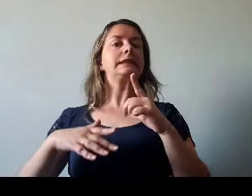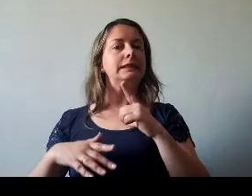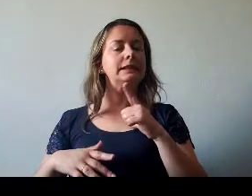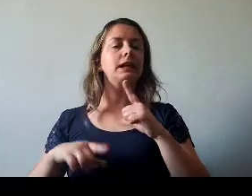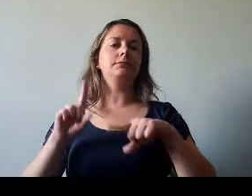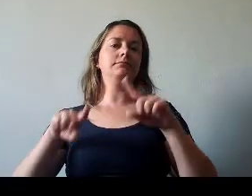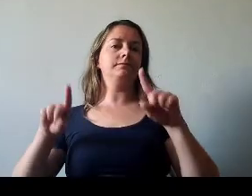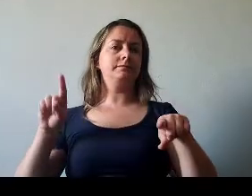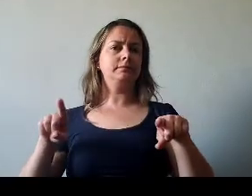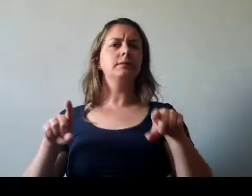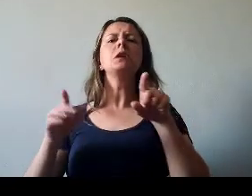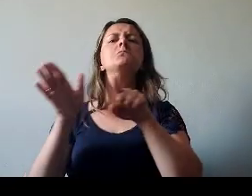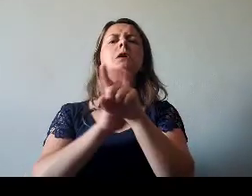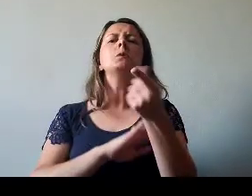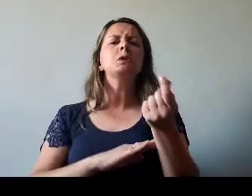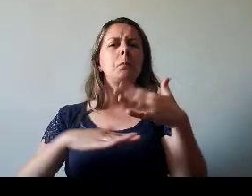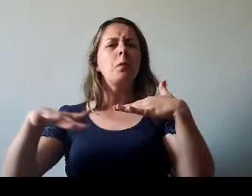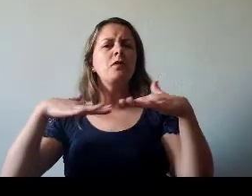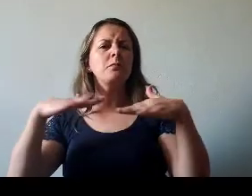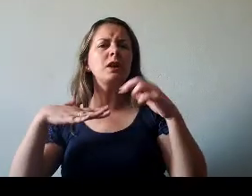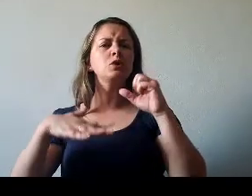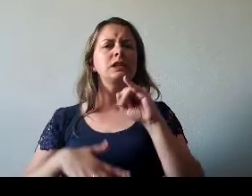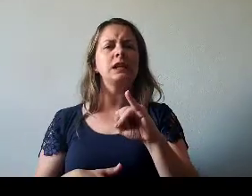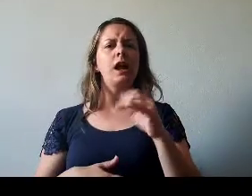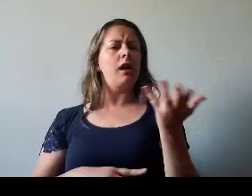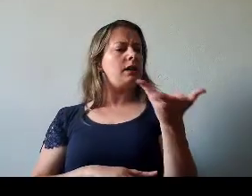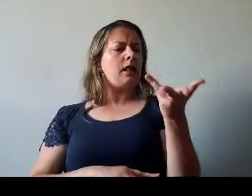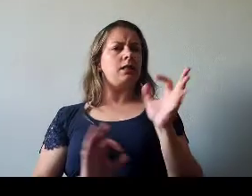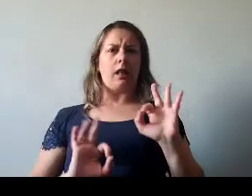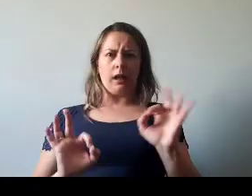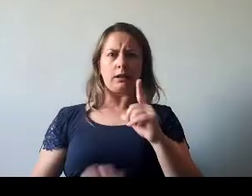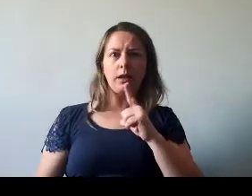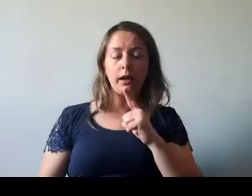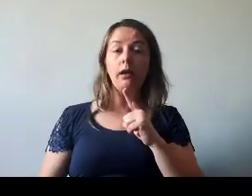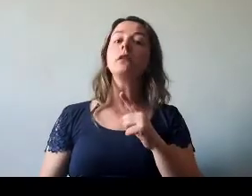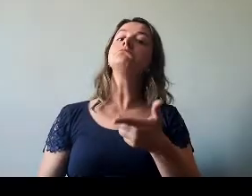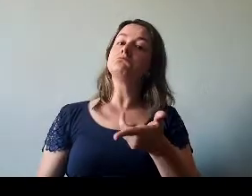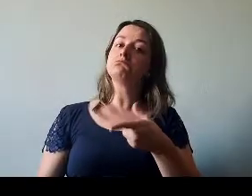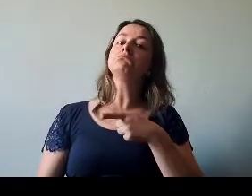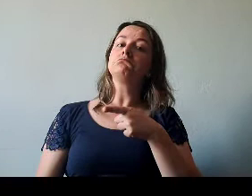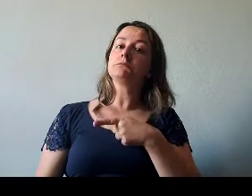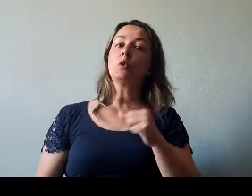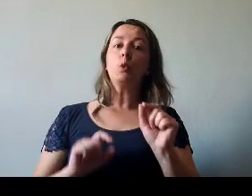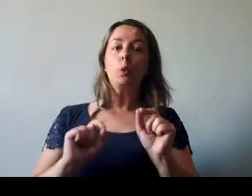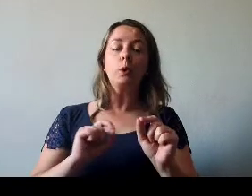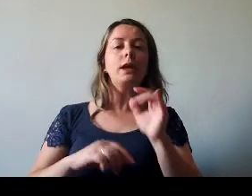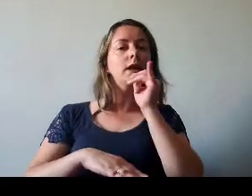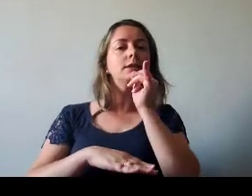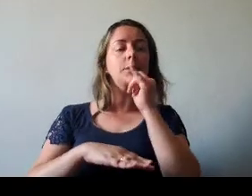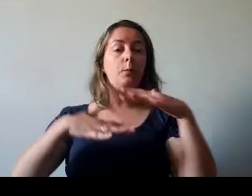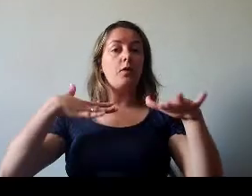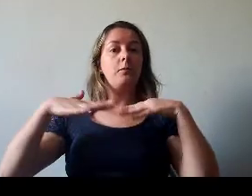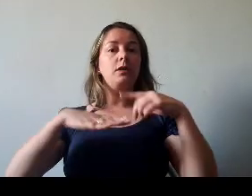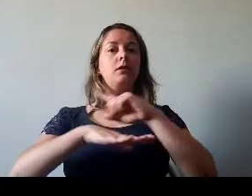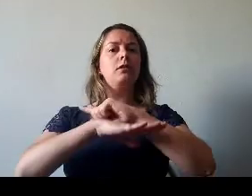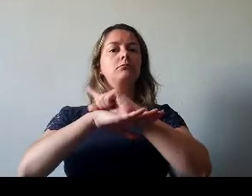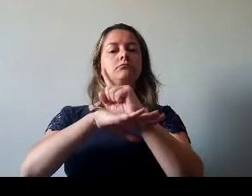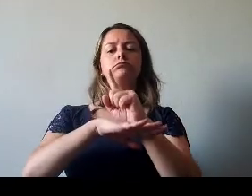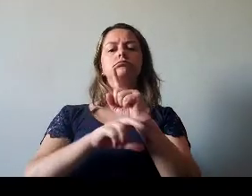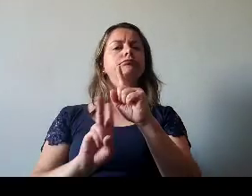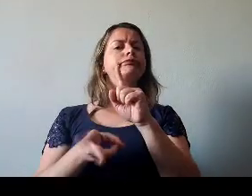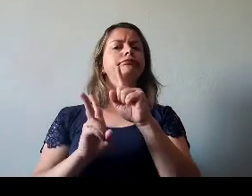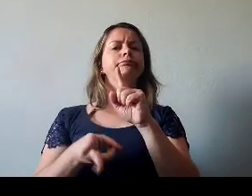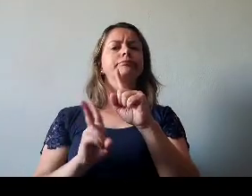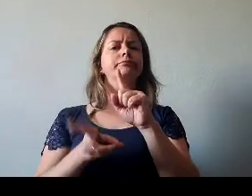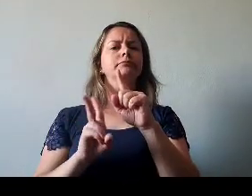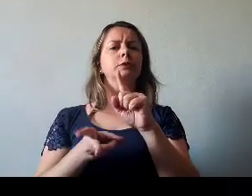aceleração? Existe. Existe movimento em que a velocidade não varia. Como é que chama esse movimento? Nós já